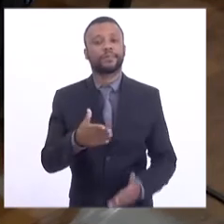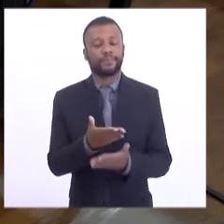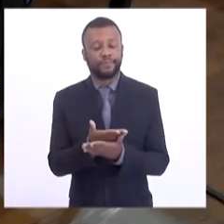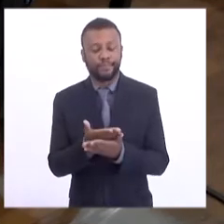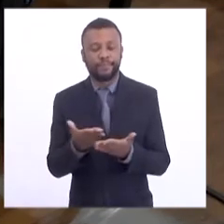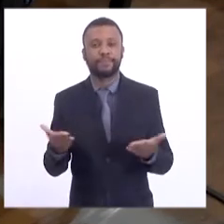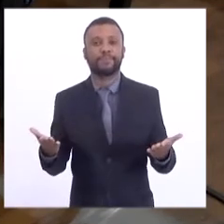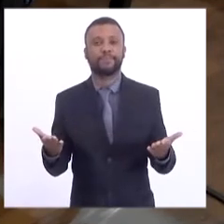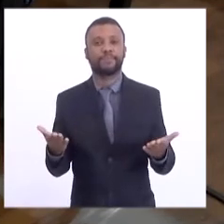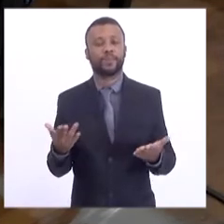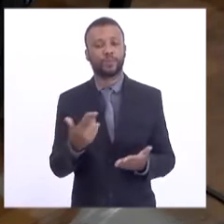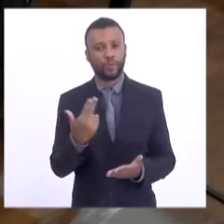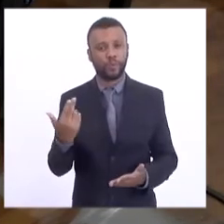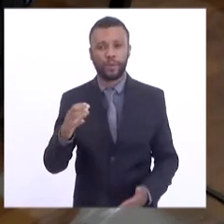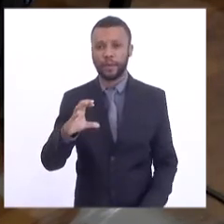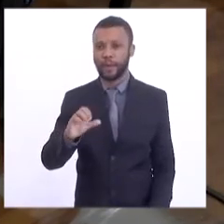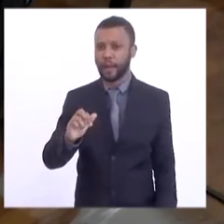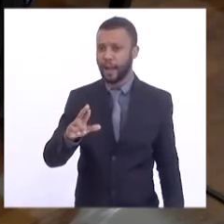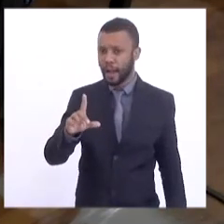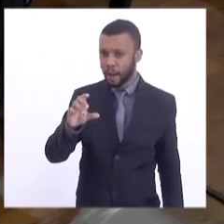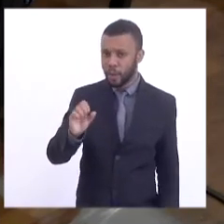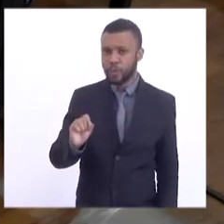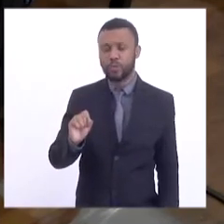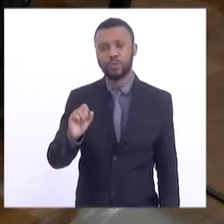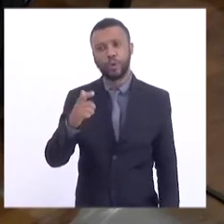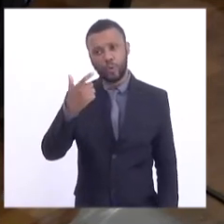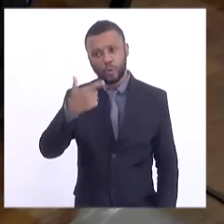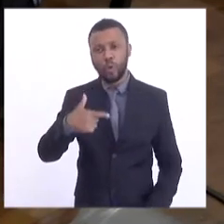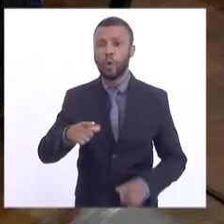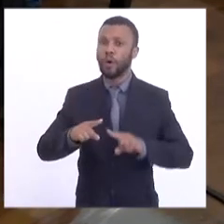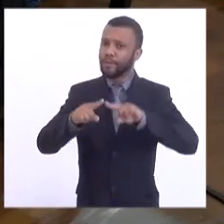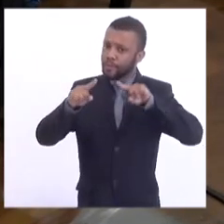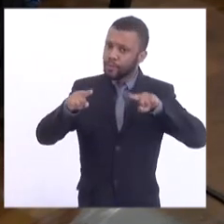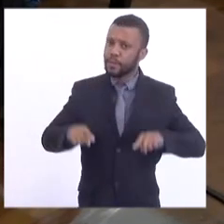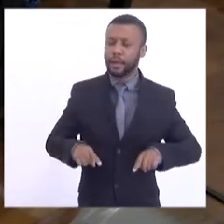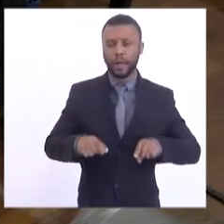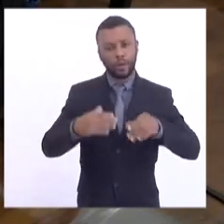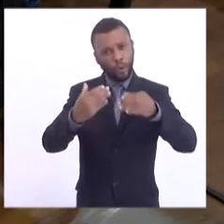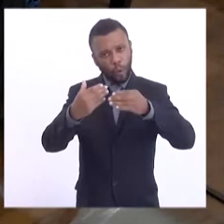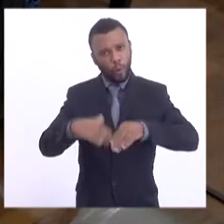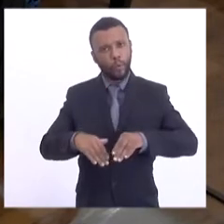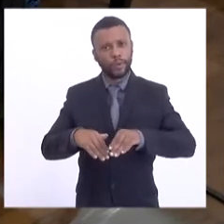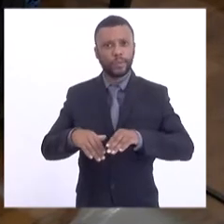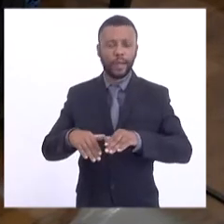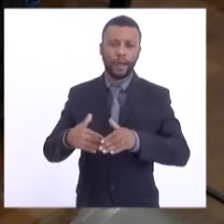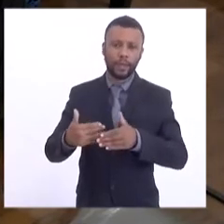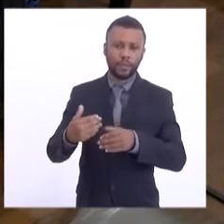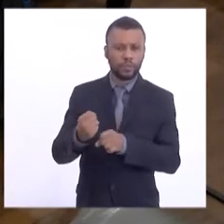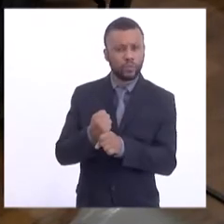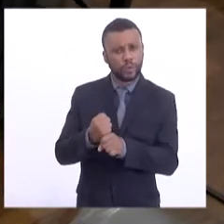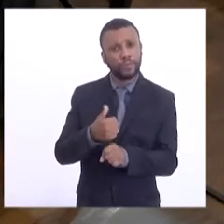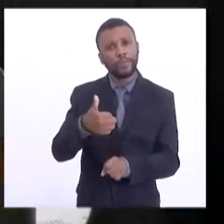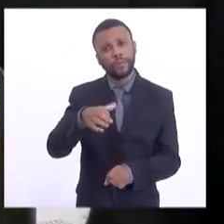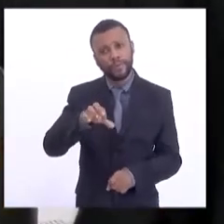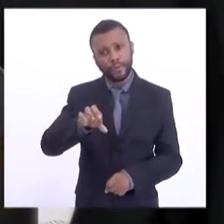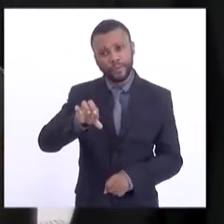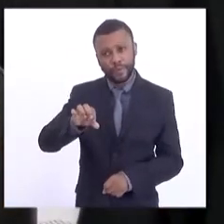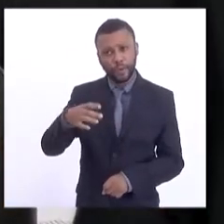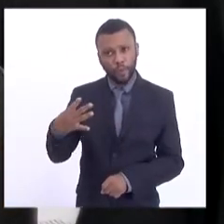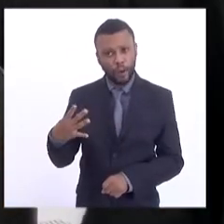de todo o estado e vestido sua compulsado e concurso de 94